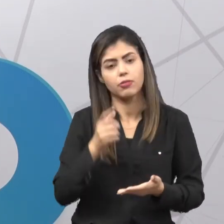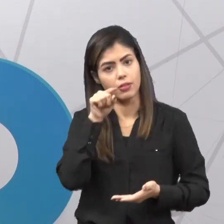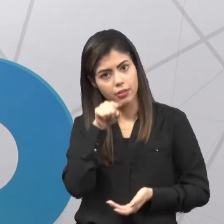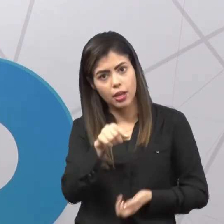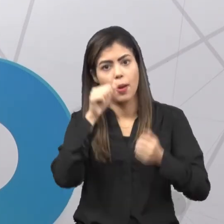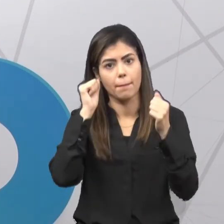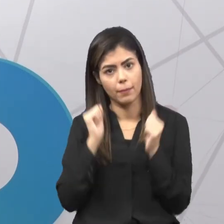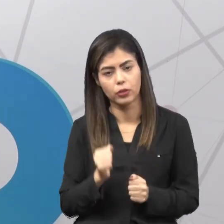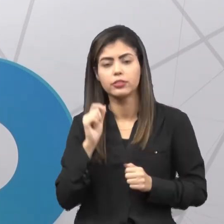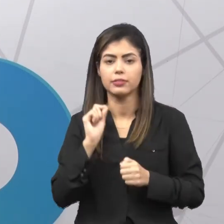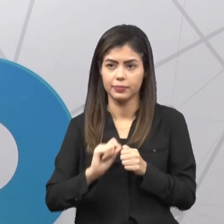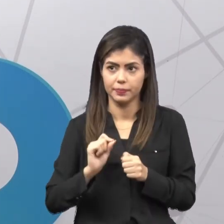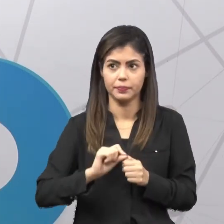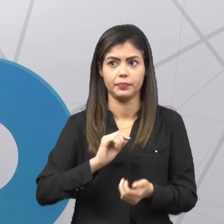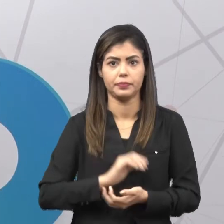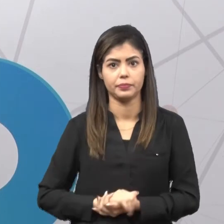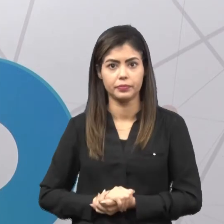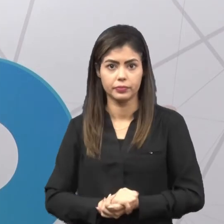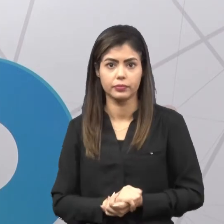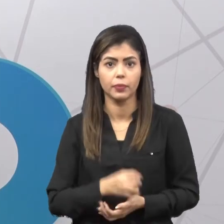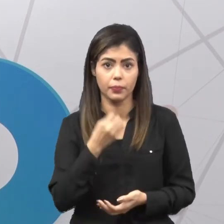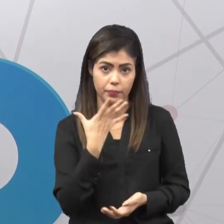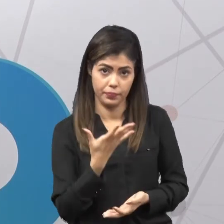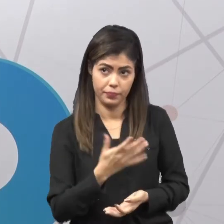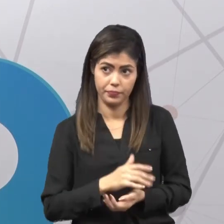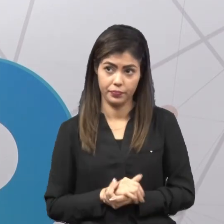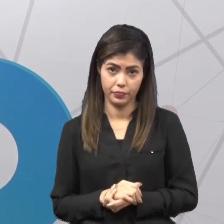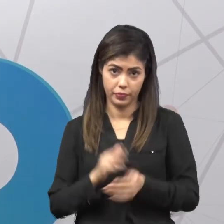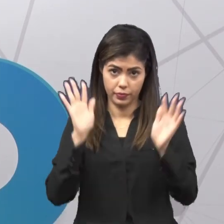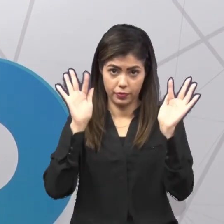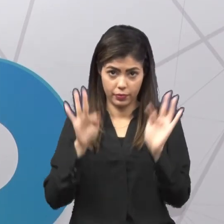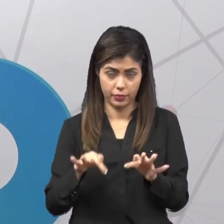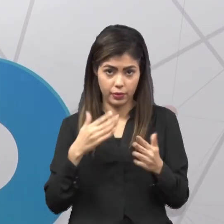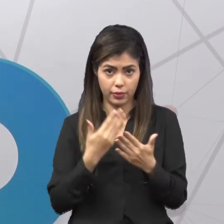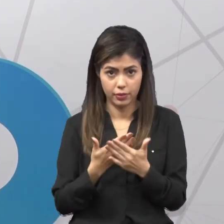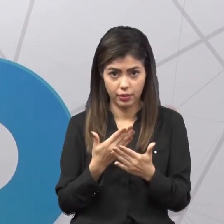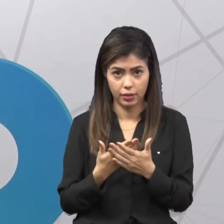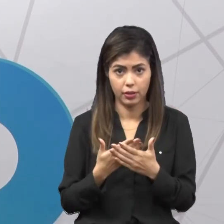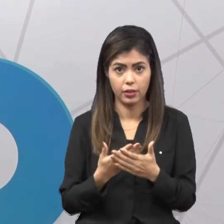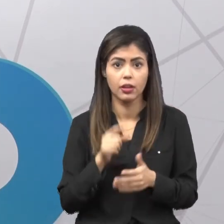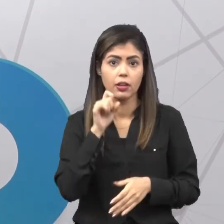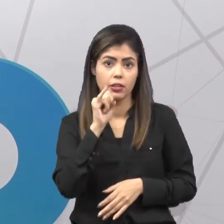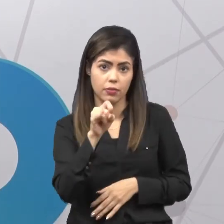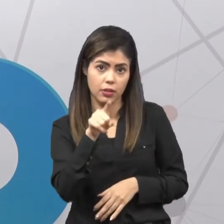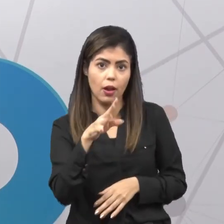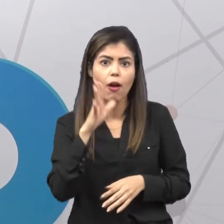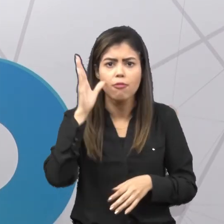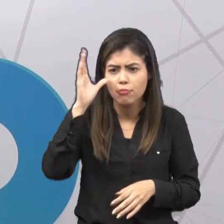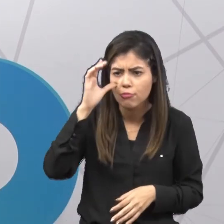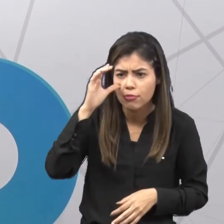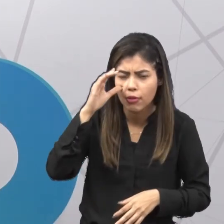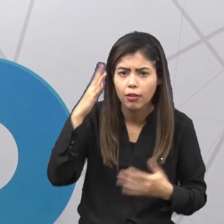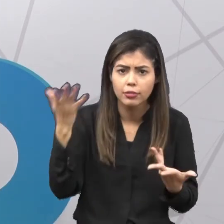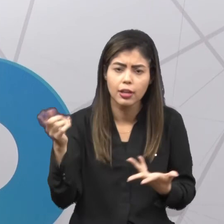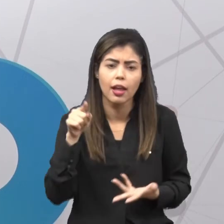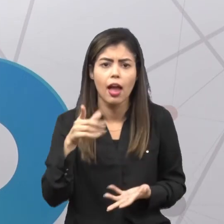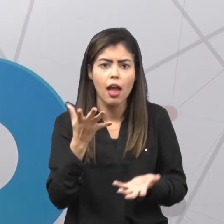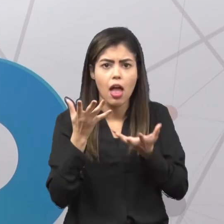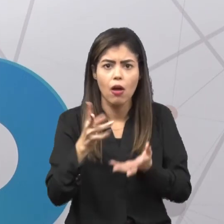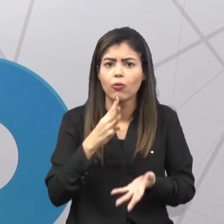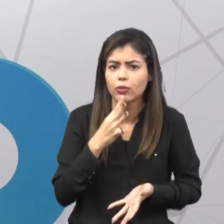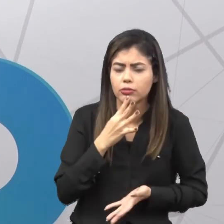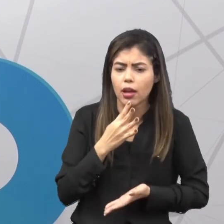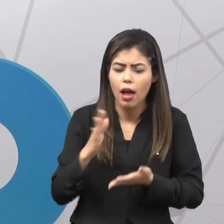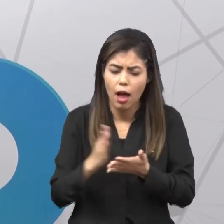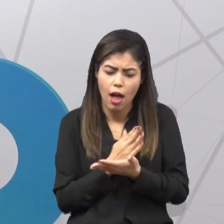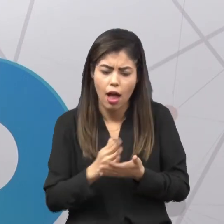sei que vocês podem fazer. Bom, nós vamos chegando ao fim da nossa aula. Se você tiver curiosidade e quiser conhecer um